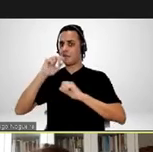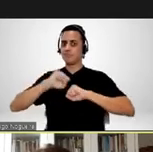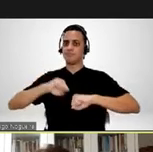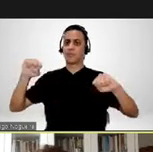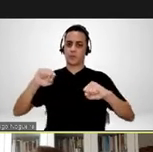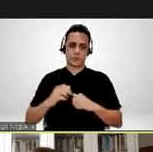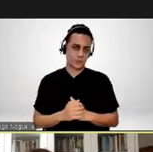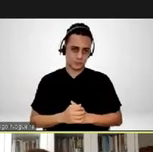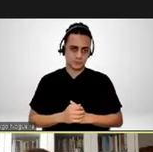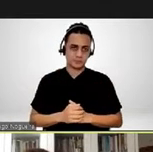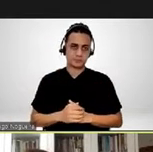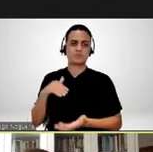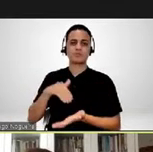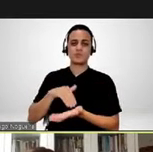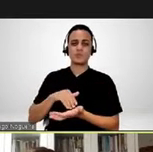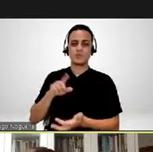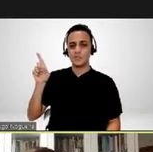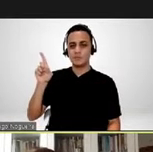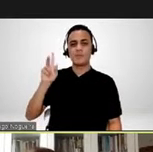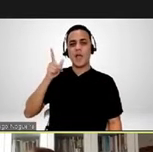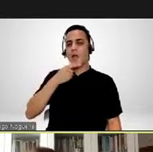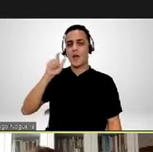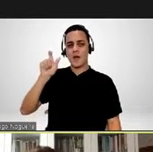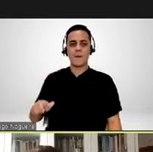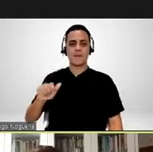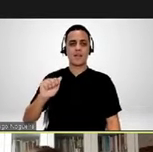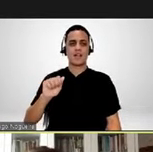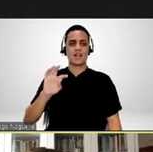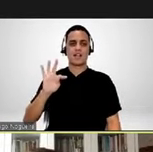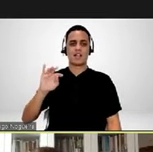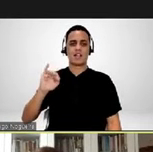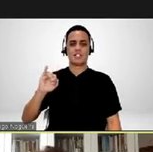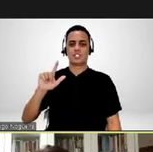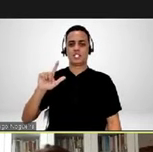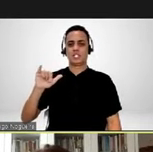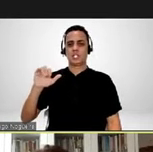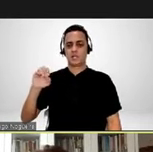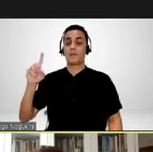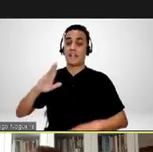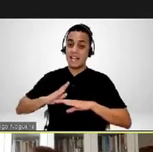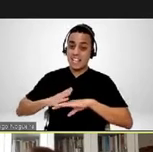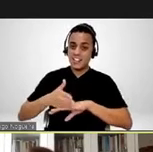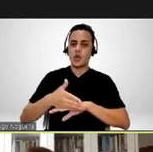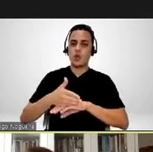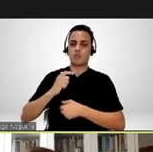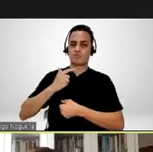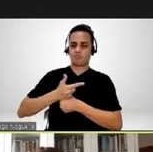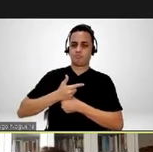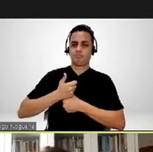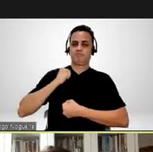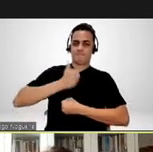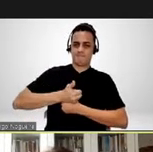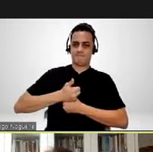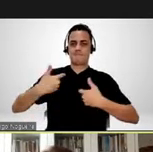Atílio, que, assim como Maria das Graças, ingressou no CAR em 78. Em seu depoimento, ele fala